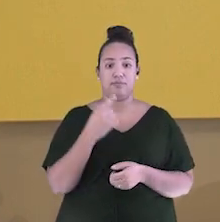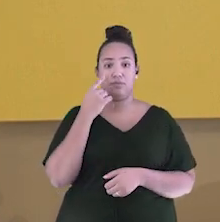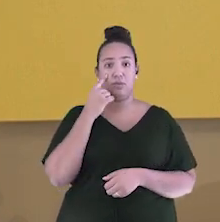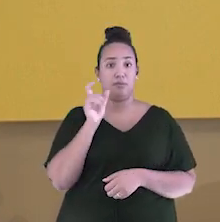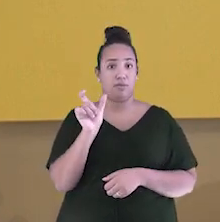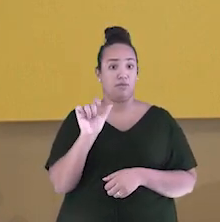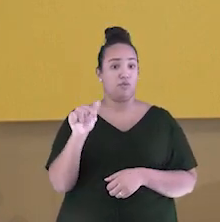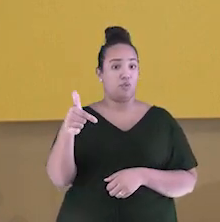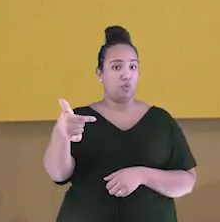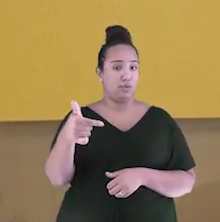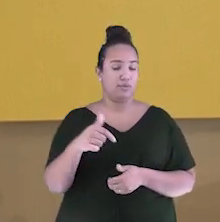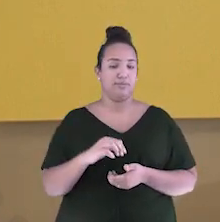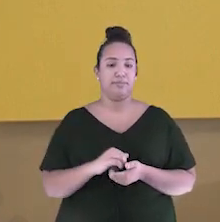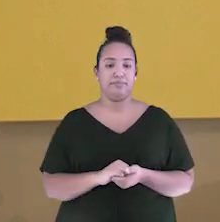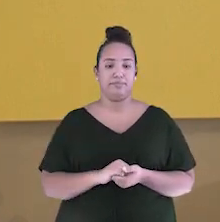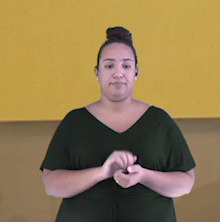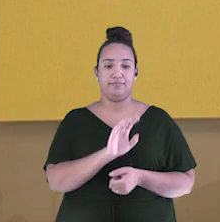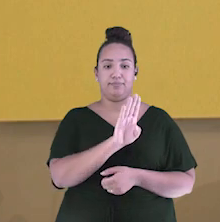outra palavra.